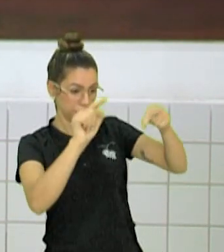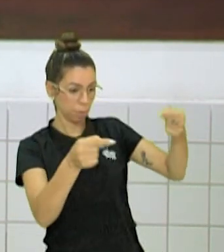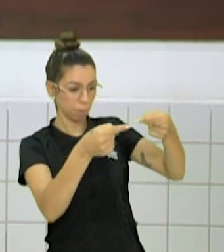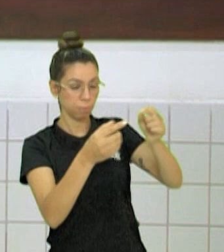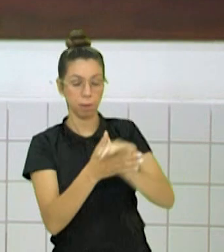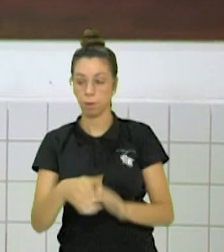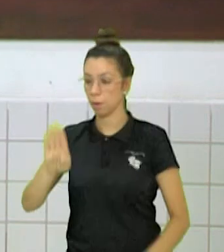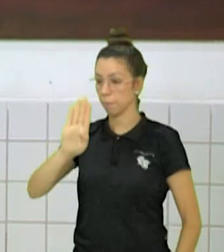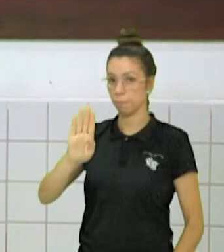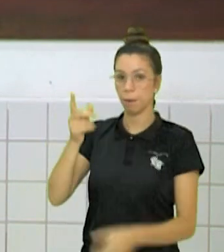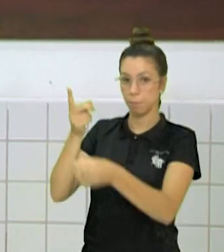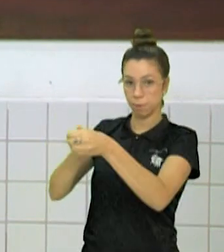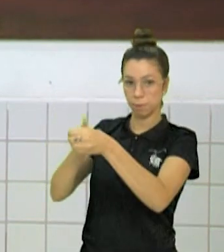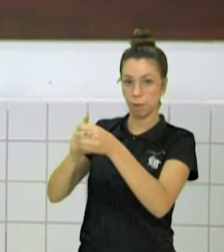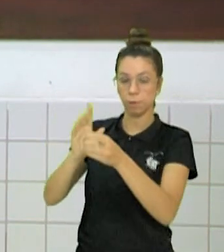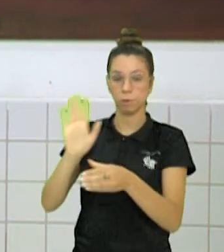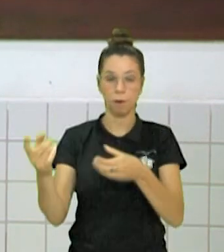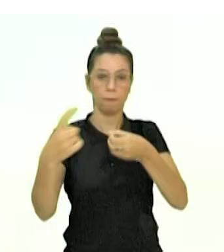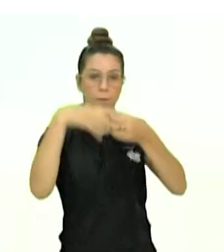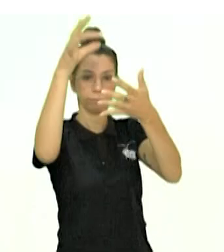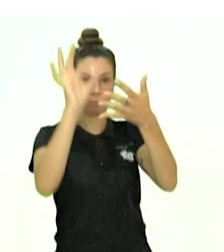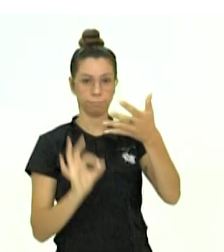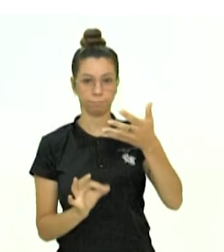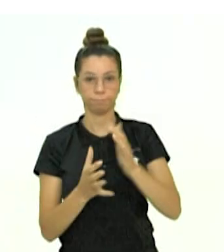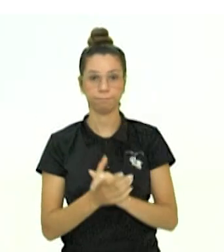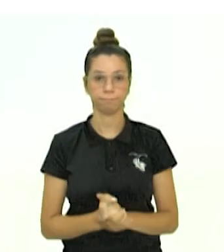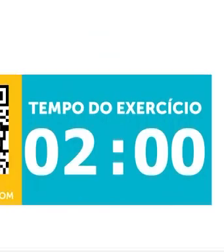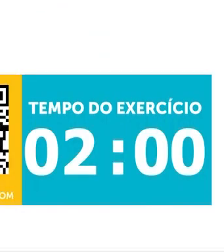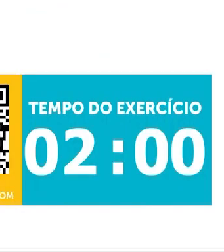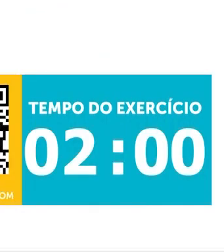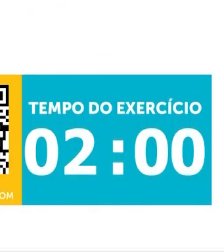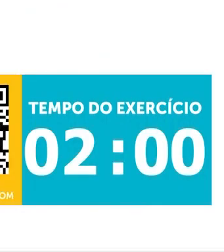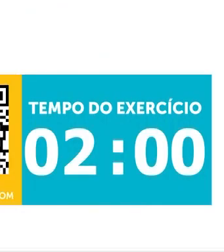para cidade. Bora lá, já volto para conferir.